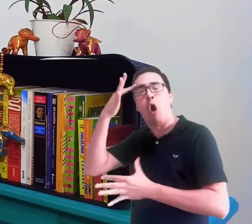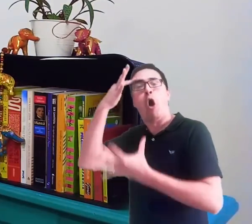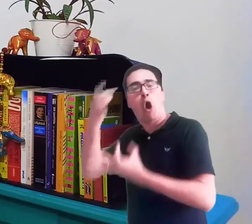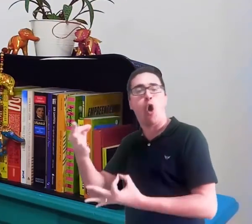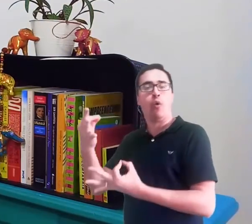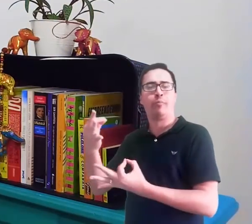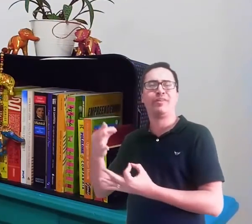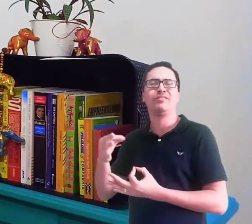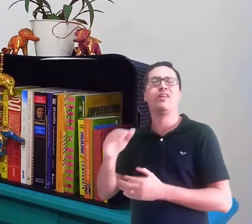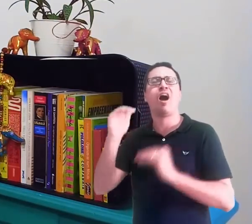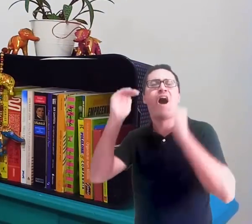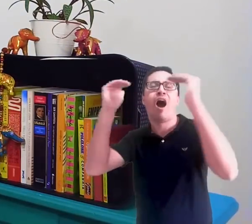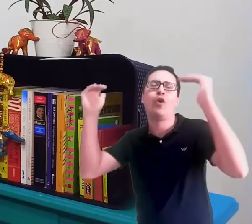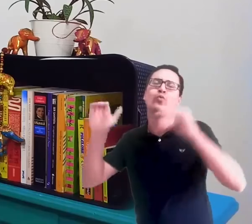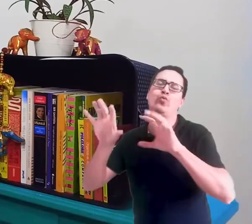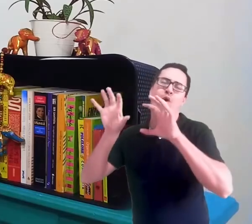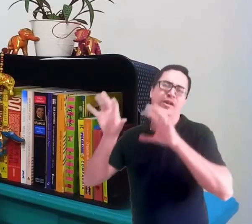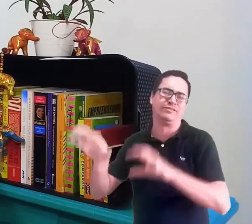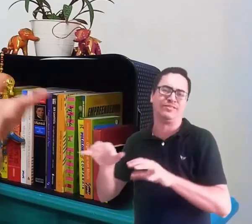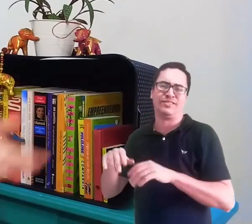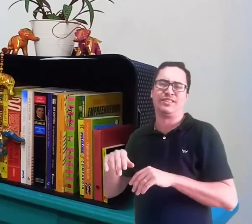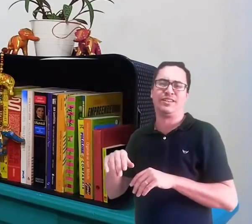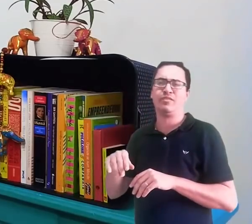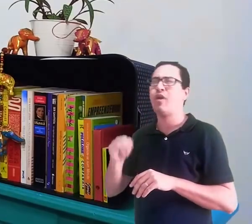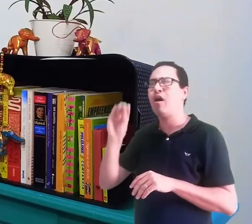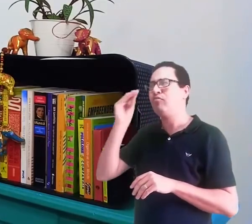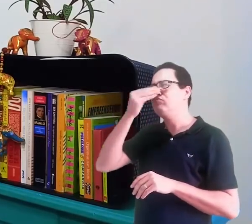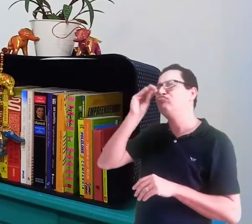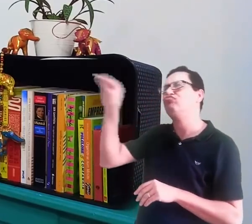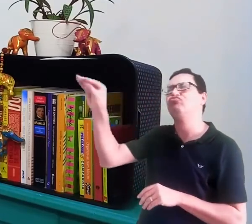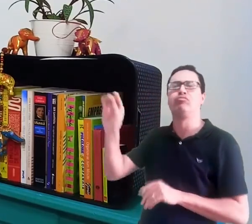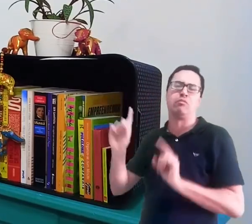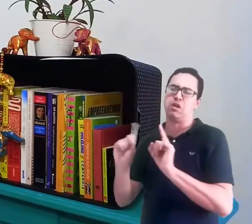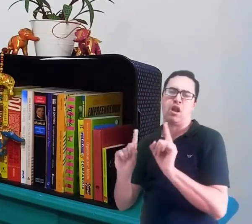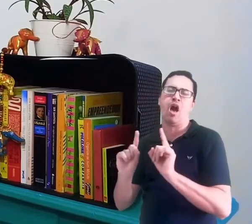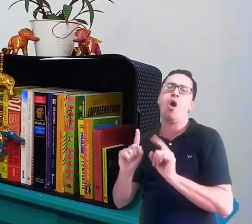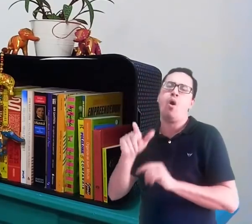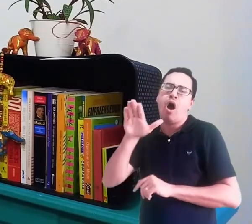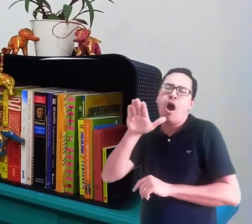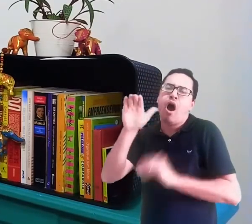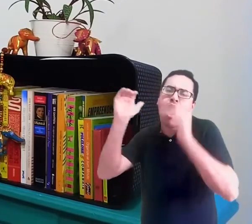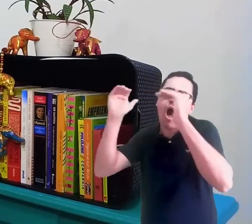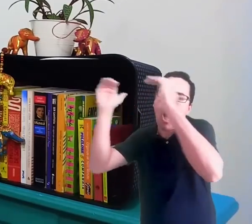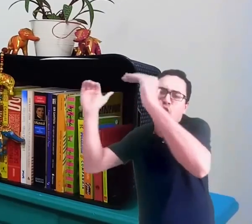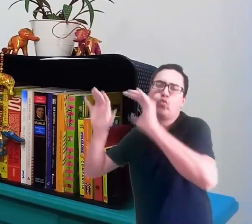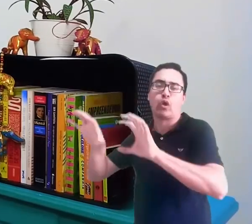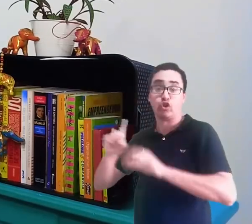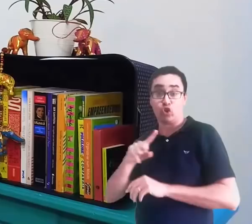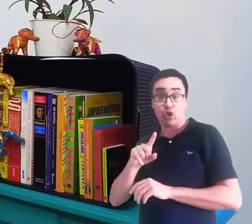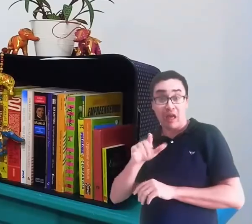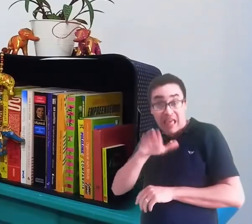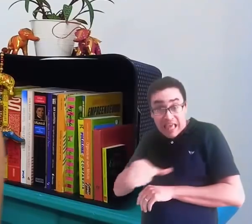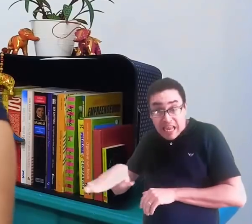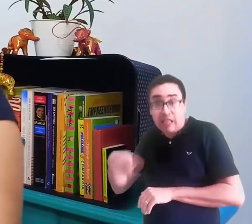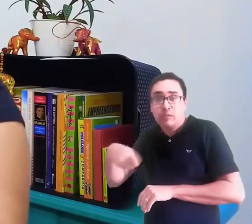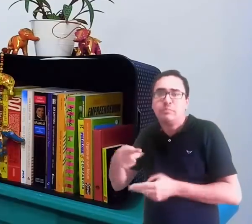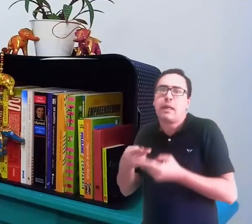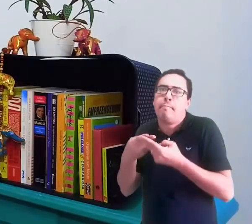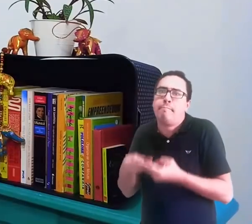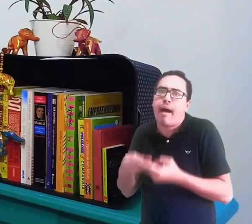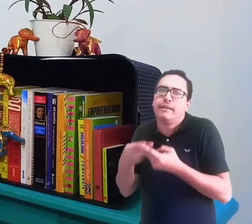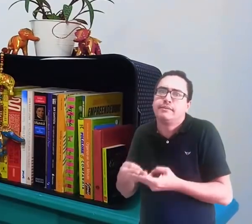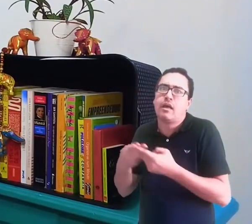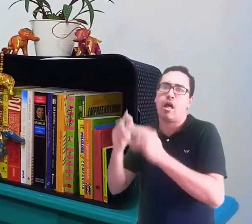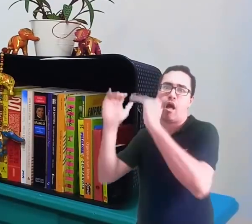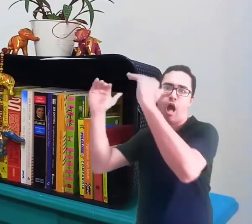Eles são assim mesmo. Não devemos lhes querer mal por isso. As crianças têm de ser pacientes com os adultos, ok?